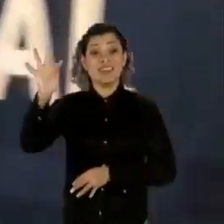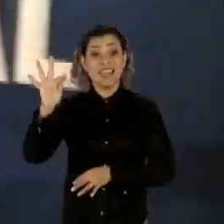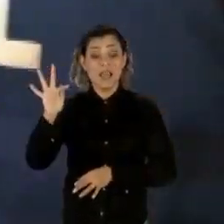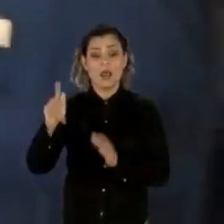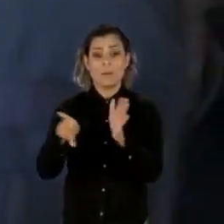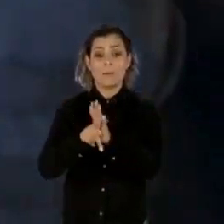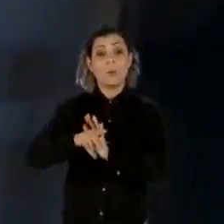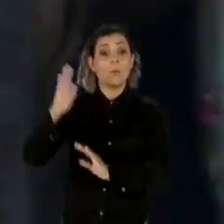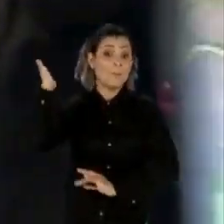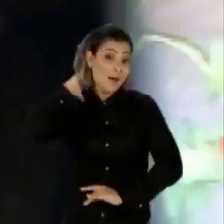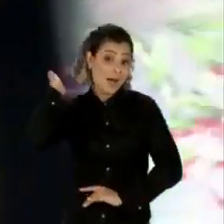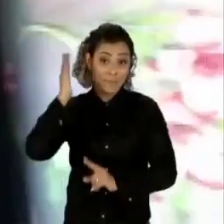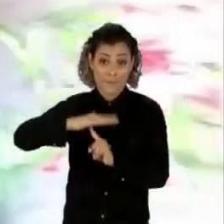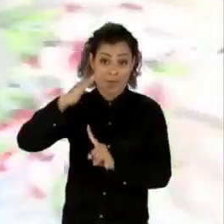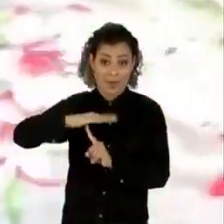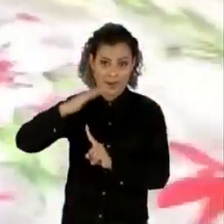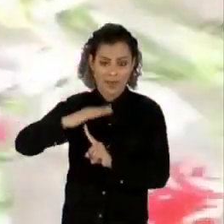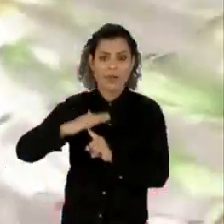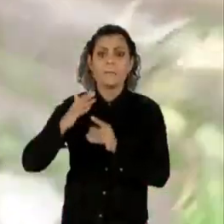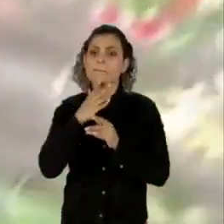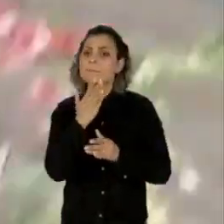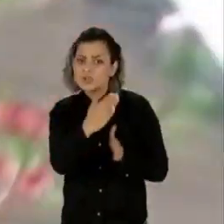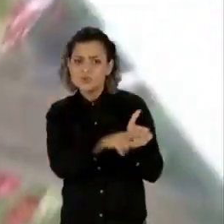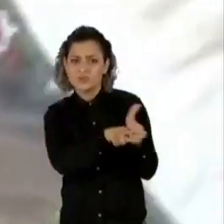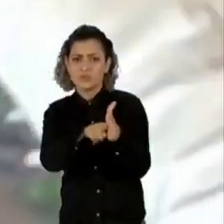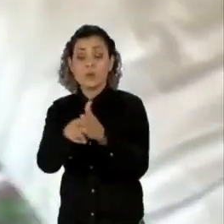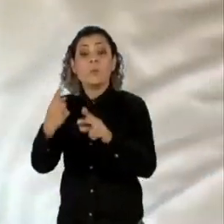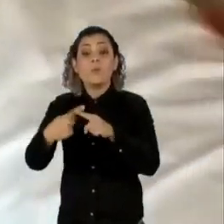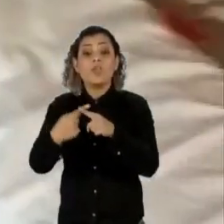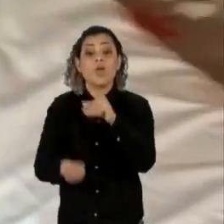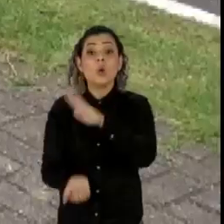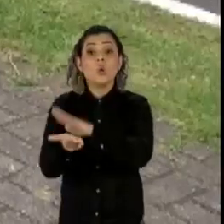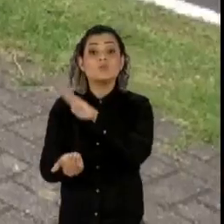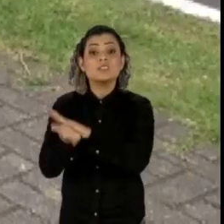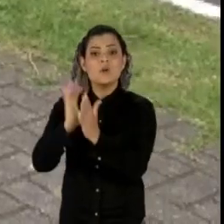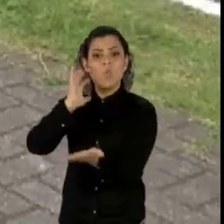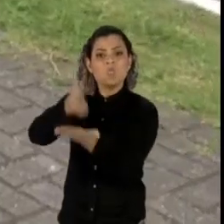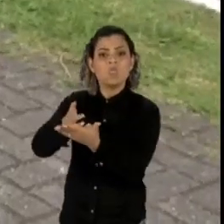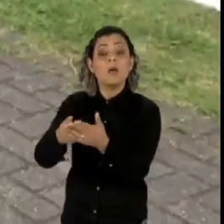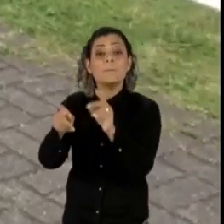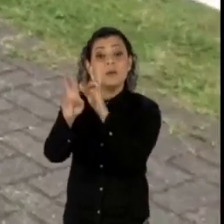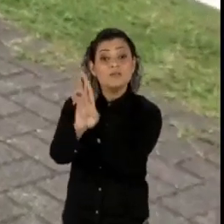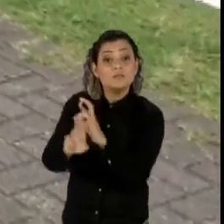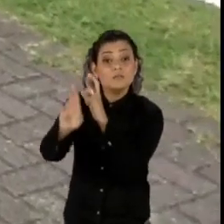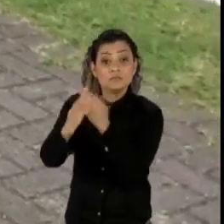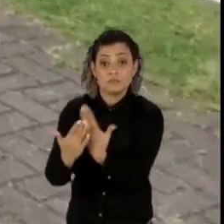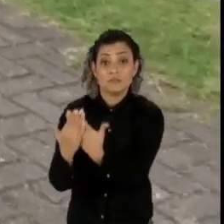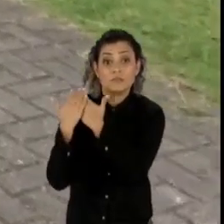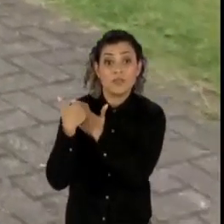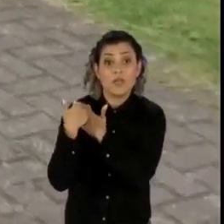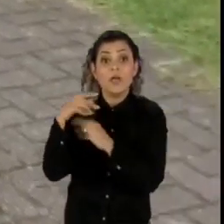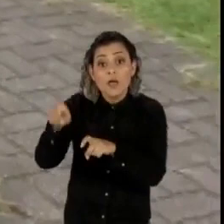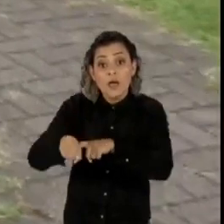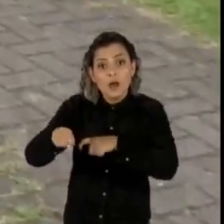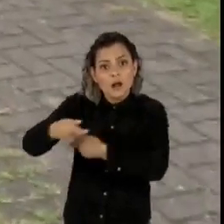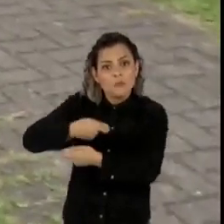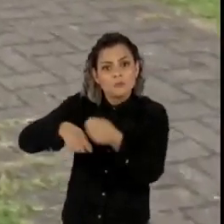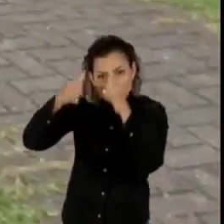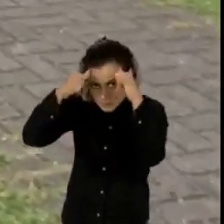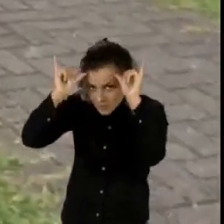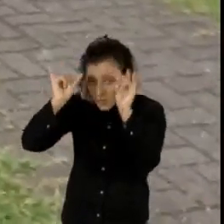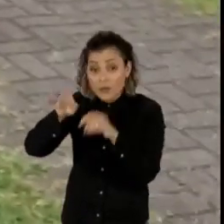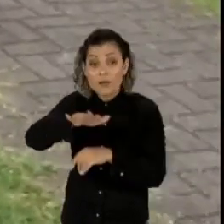grossa no paraná a investigação apura crimes de corrupção passiva cometidos por auditores fiscais agropecuários federais